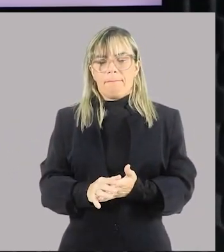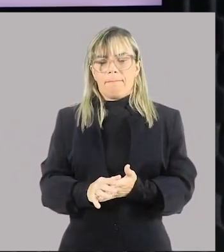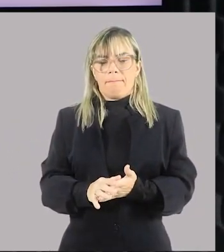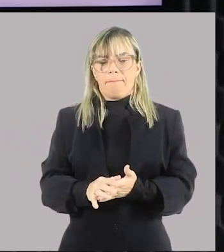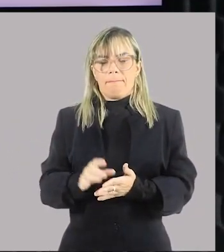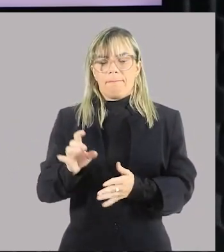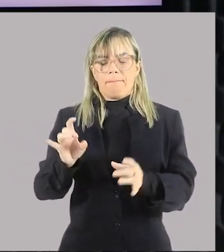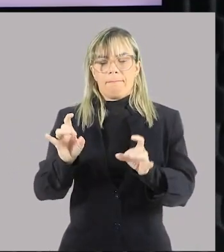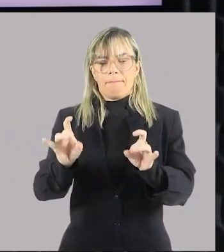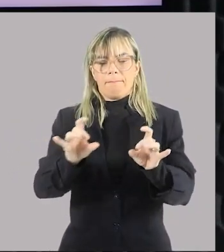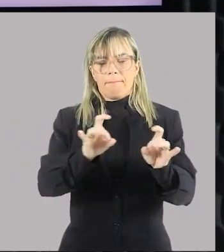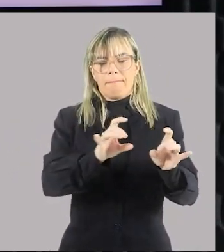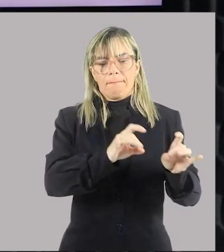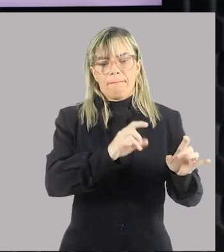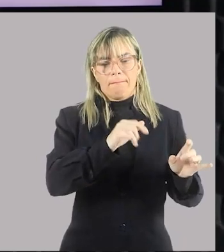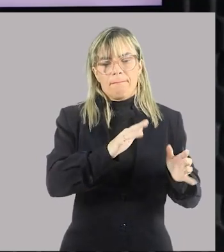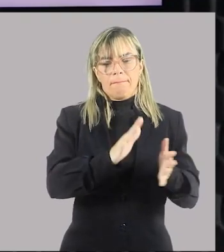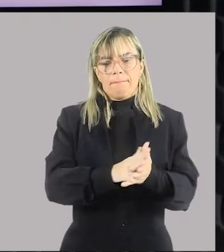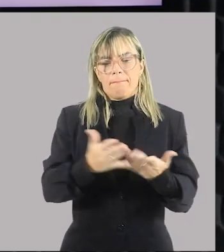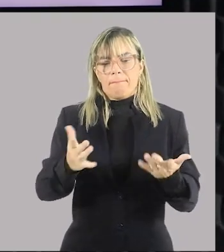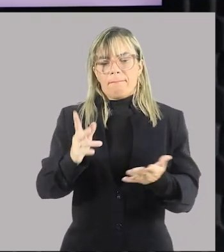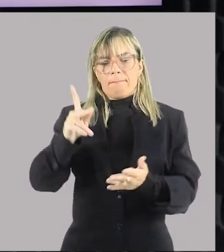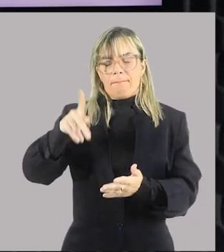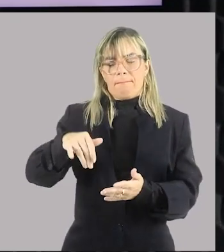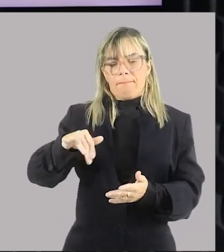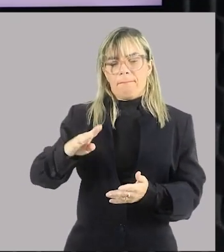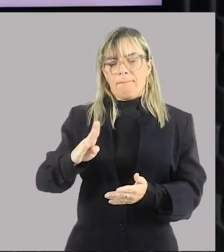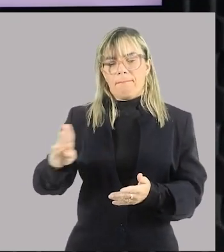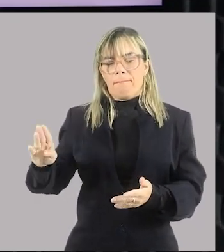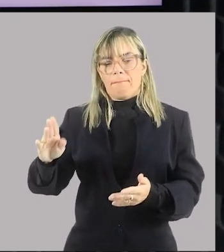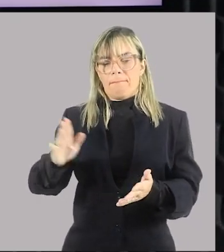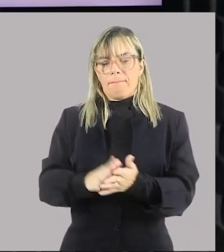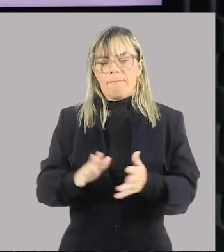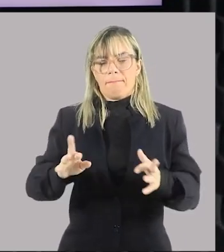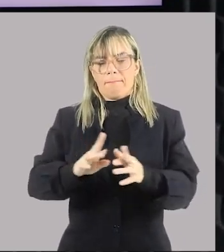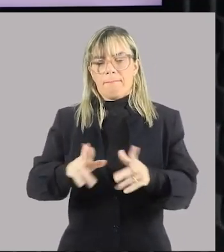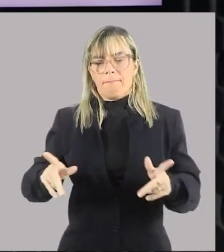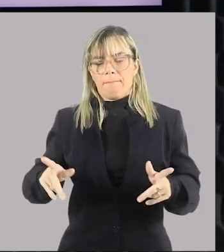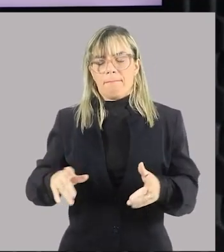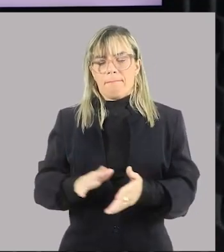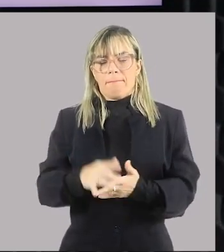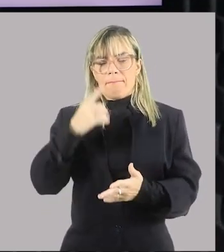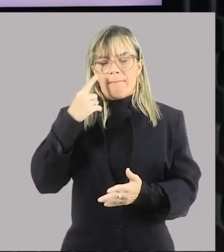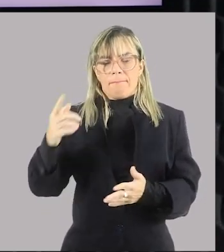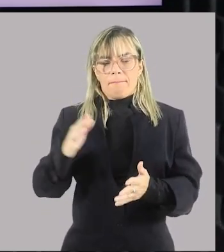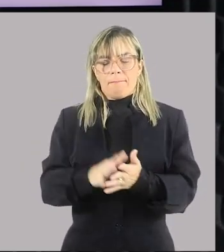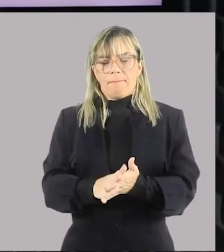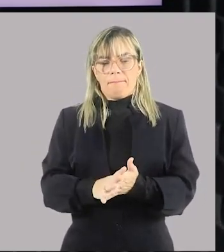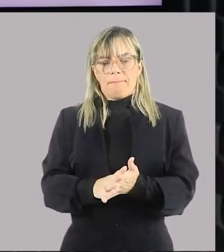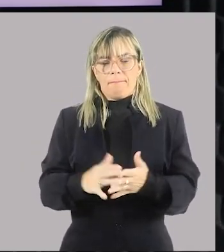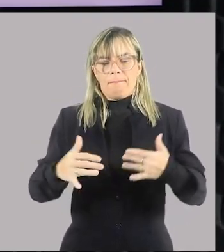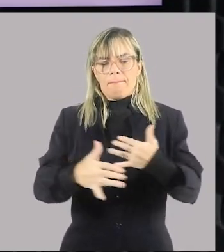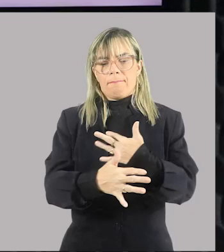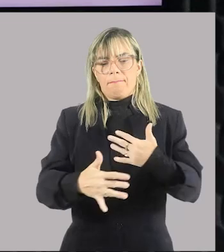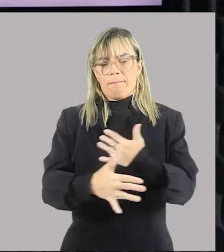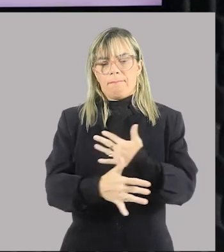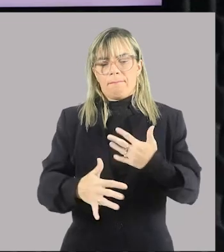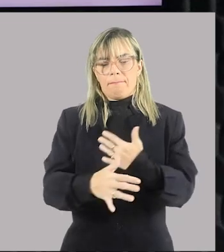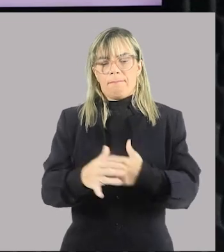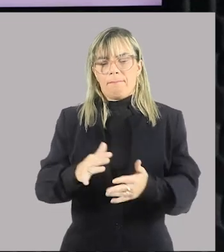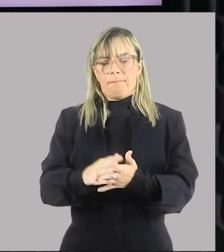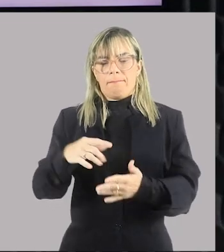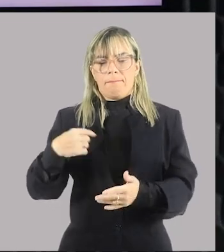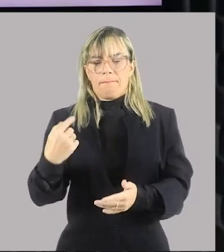uma realidade de PIB diferente. Igualmente, o estado do Maranhão tem o seu PIB, igualmente cada cidade. E aí nós